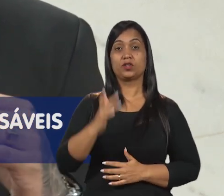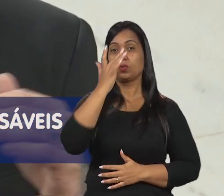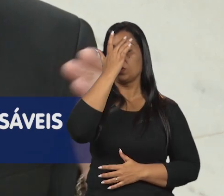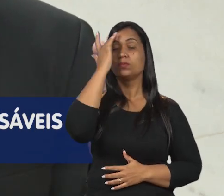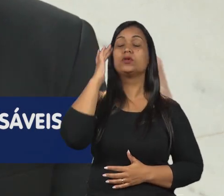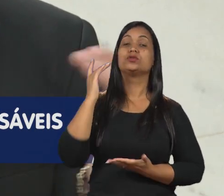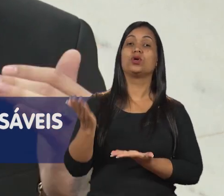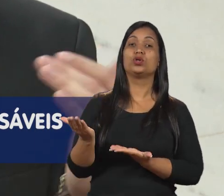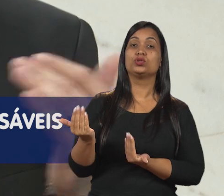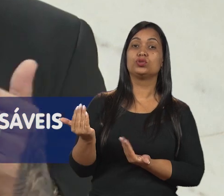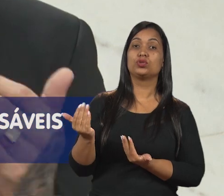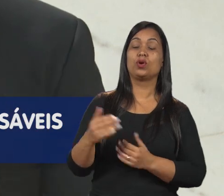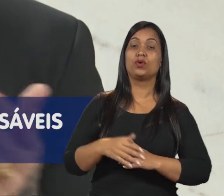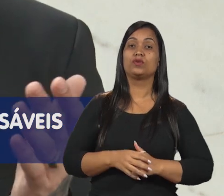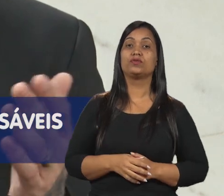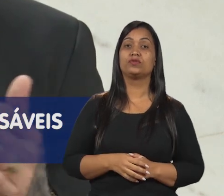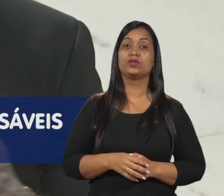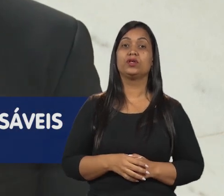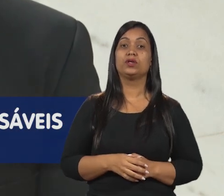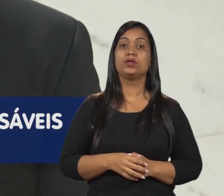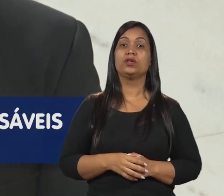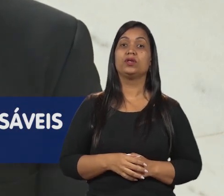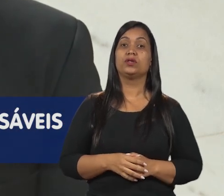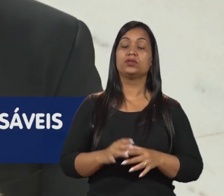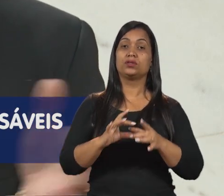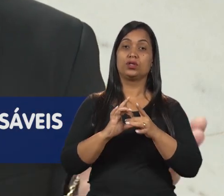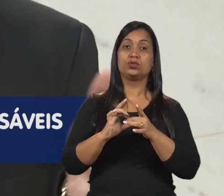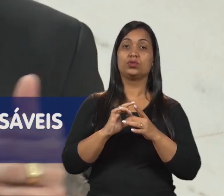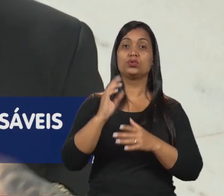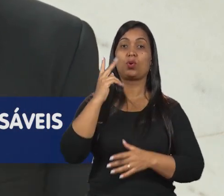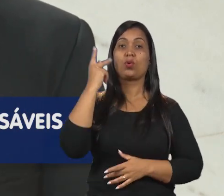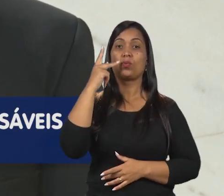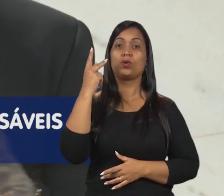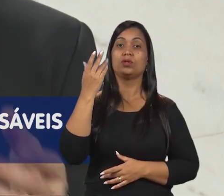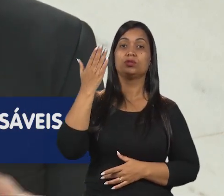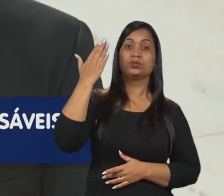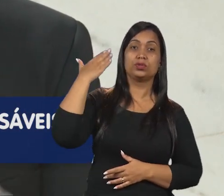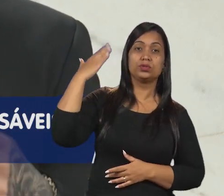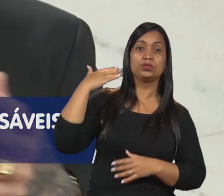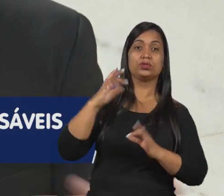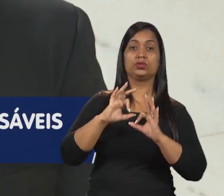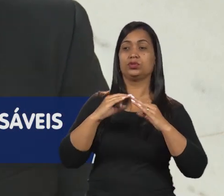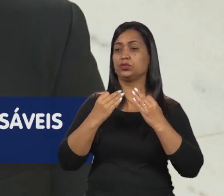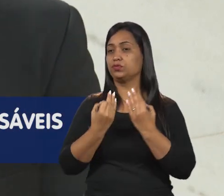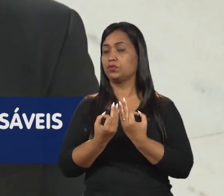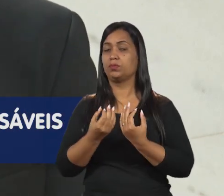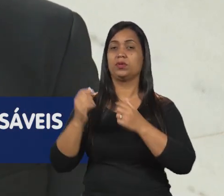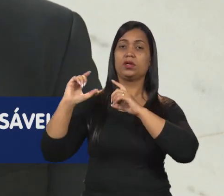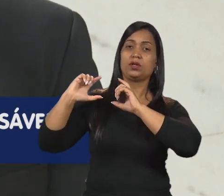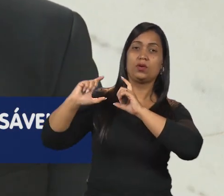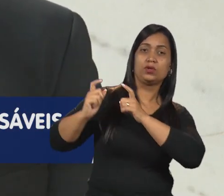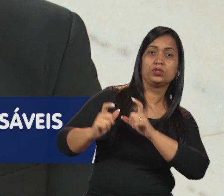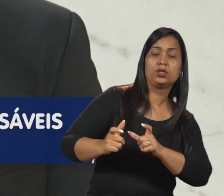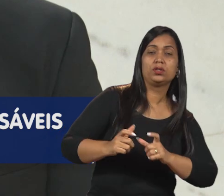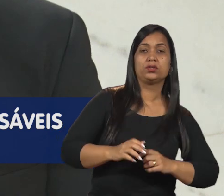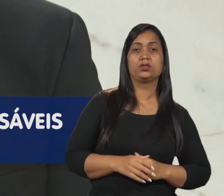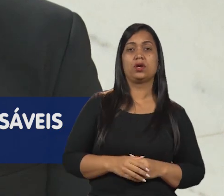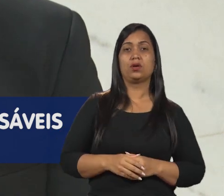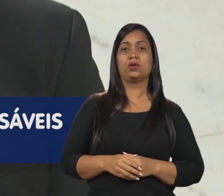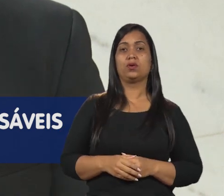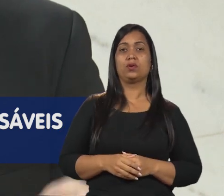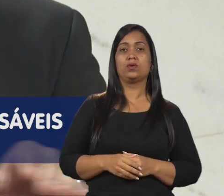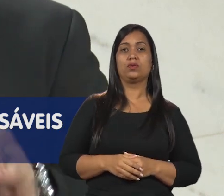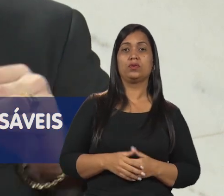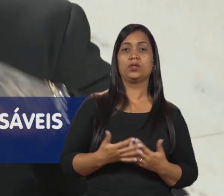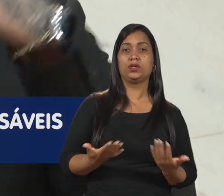jovem se colocar frente a frente com um político antigo, de família ou de tradição dentro de uma